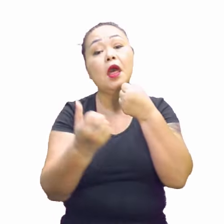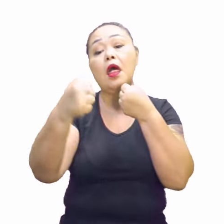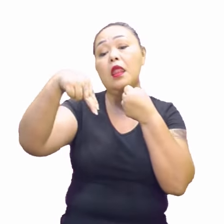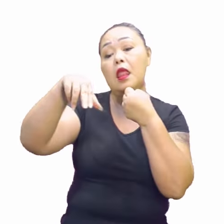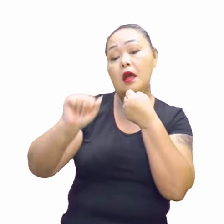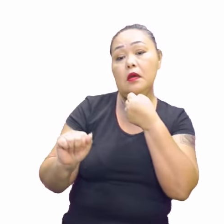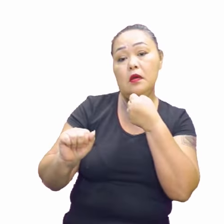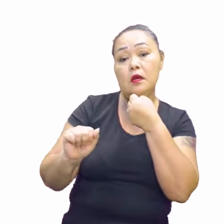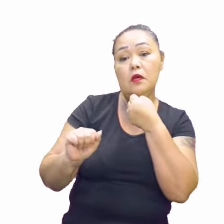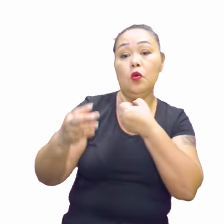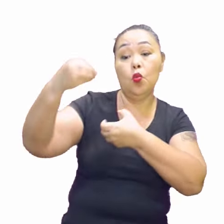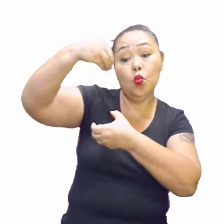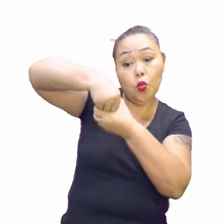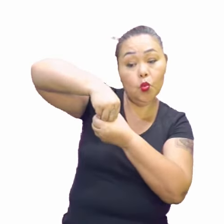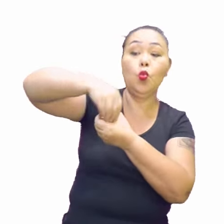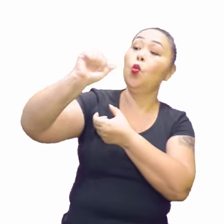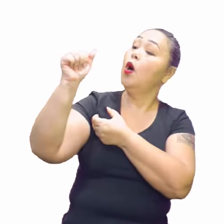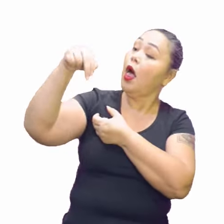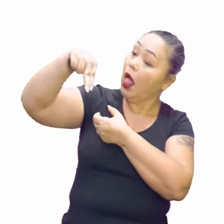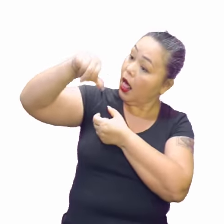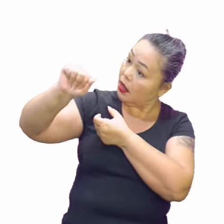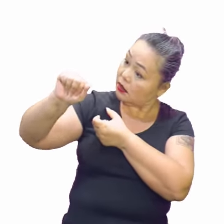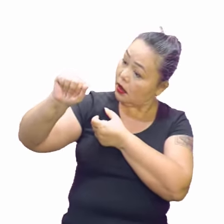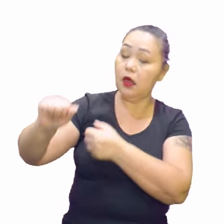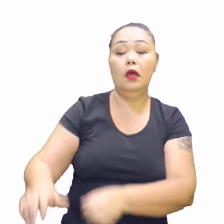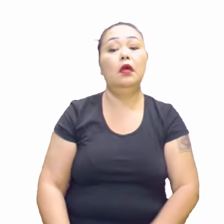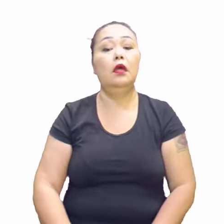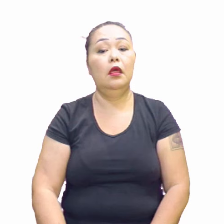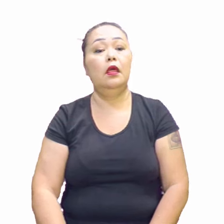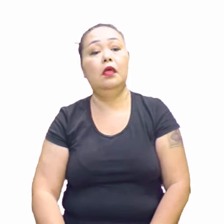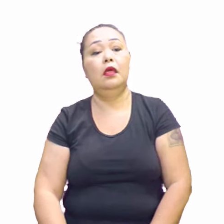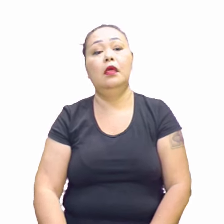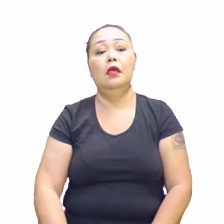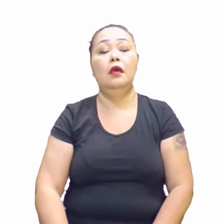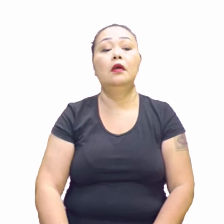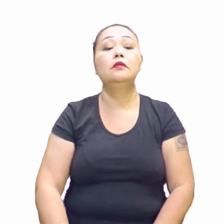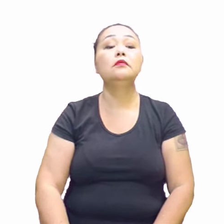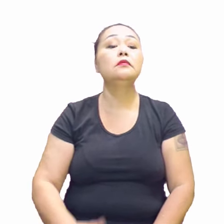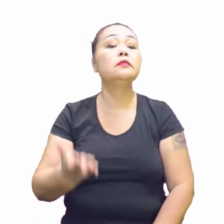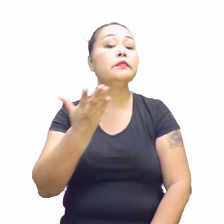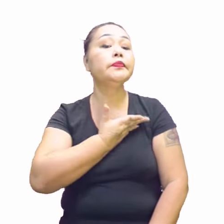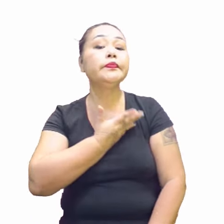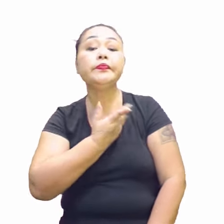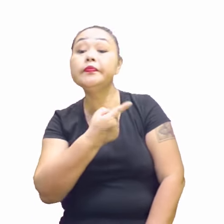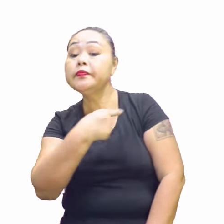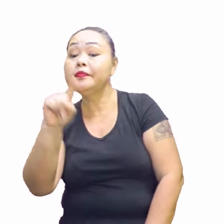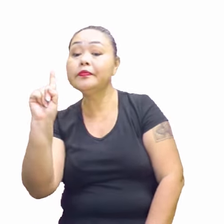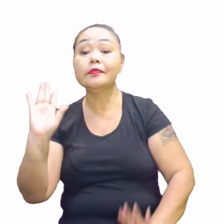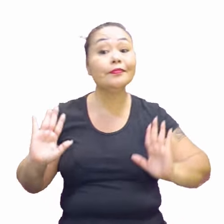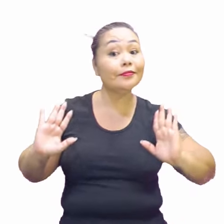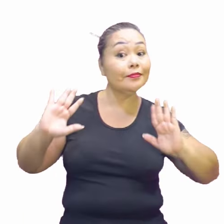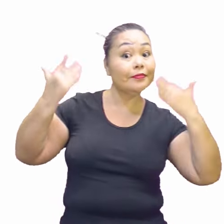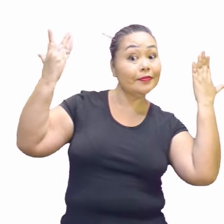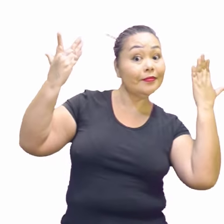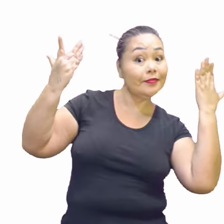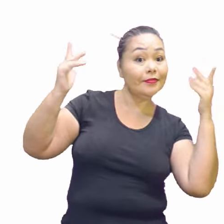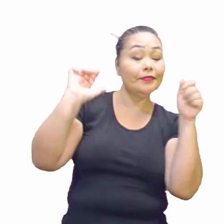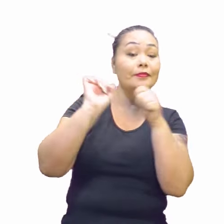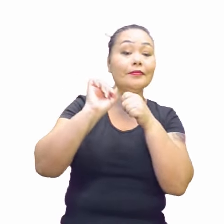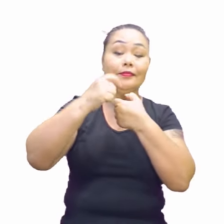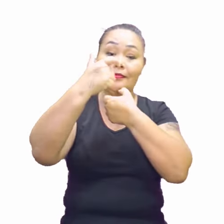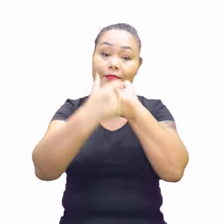A Ana. E o núcleo do sujeito é Ana. As amigas vão à festa. Qual